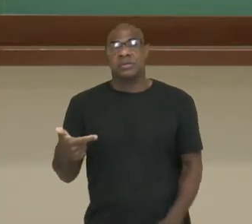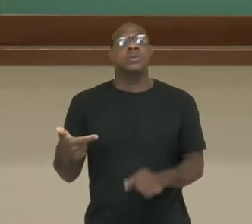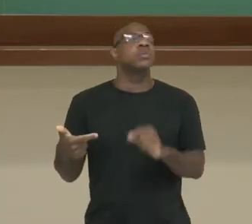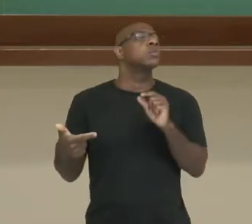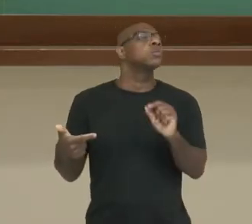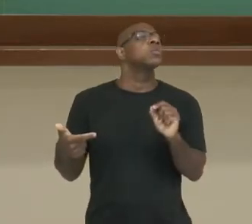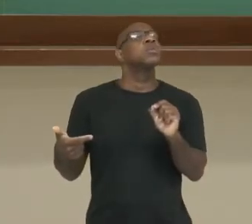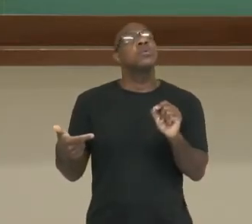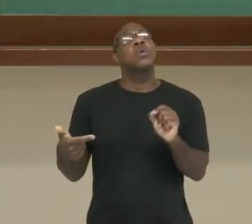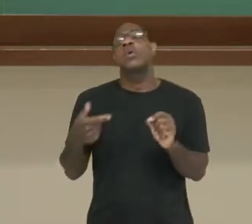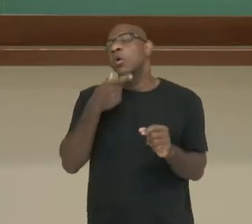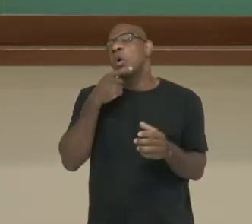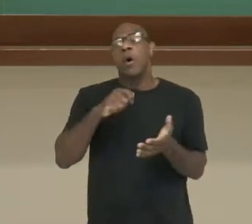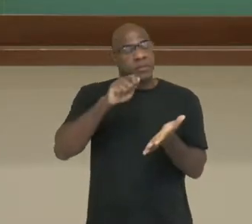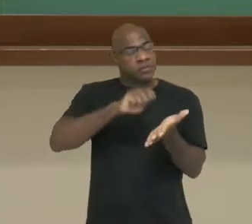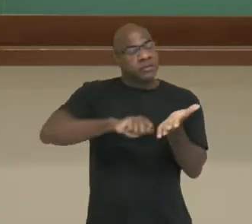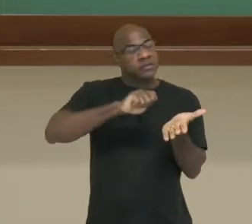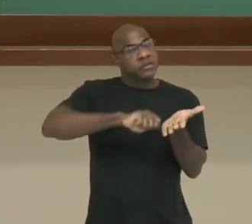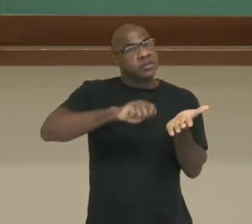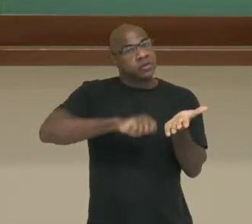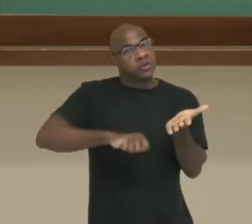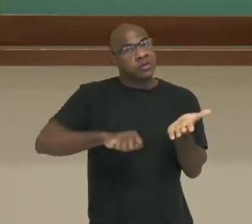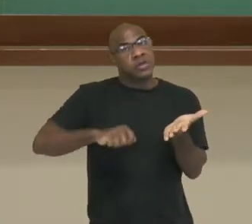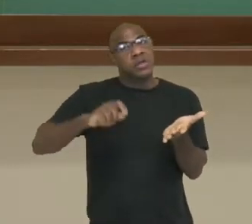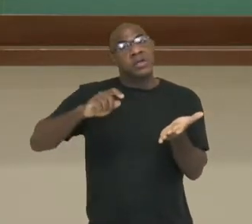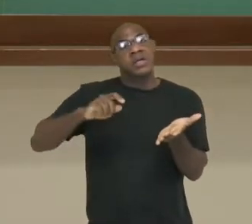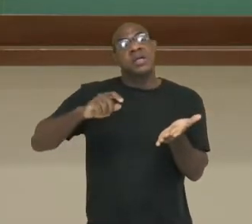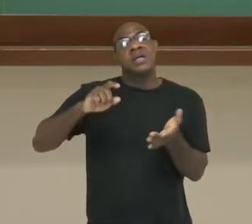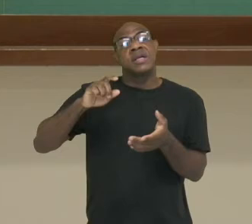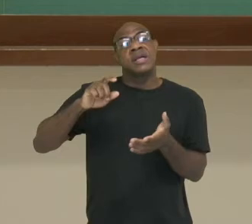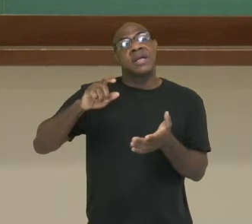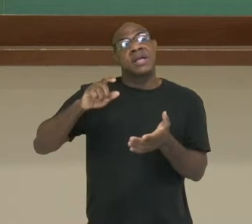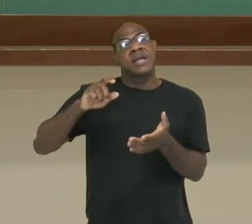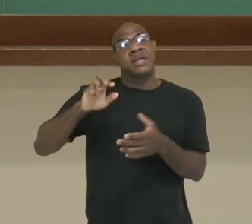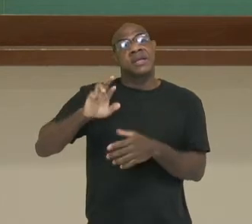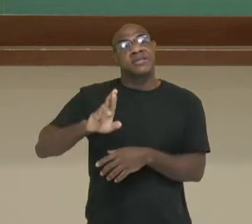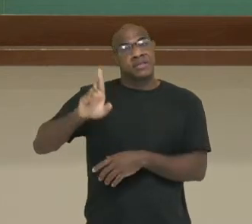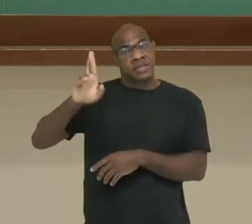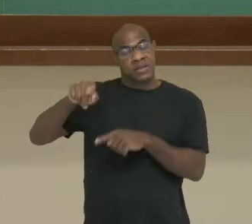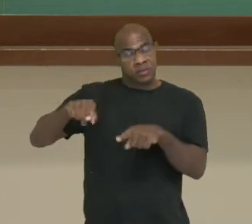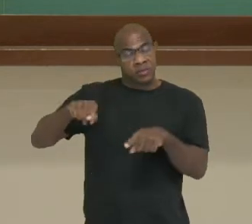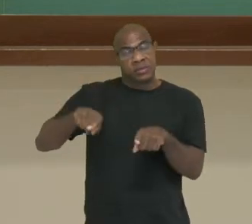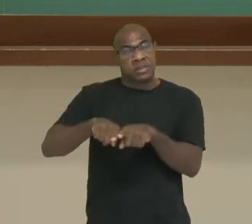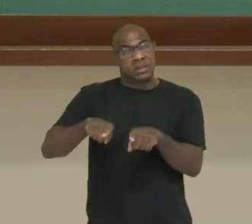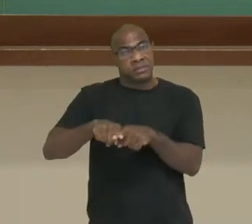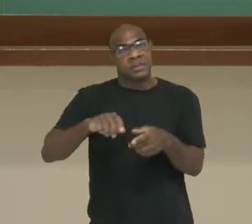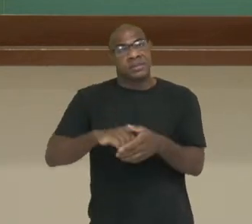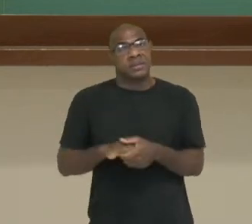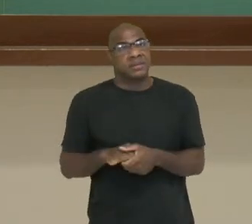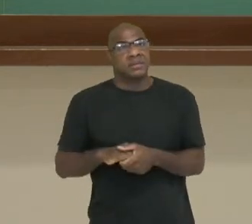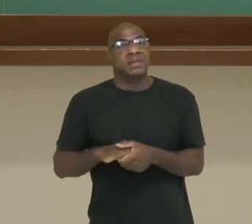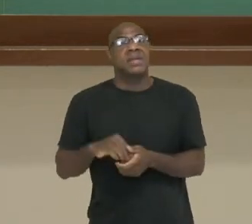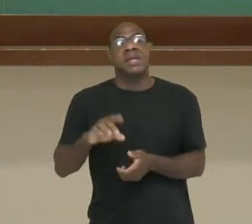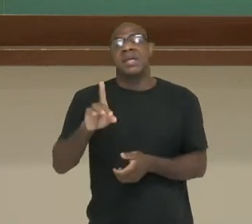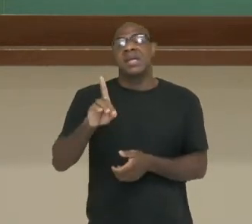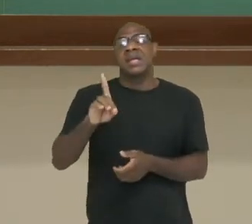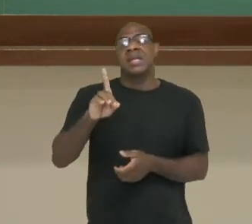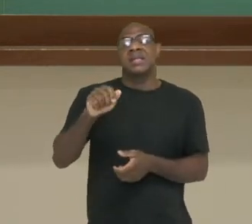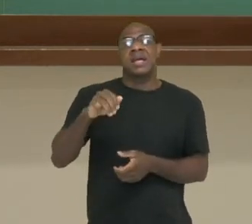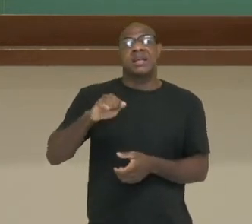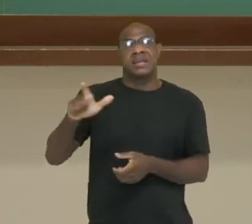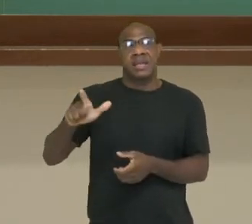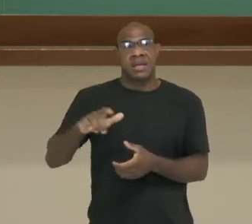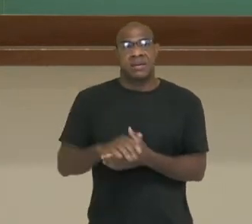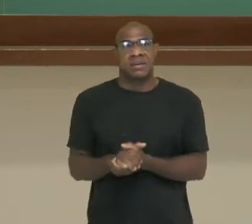né, escritor, diretor, criador da Companhia Palavração, Dr. Hugo Daniel Mengarelli.